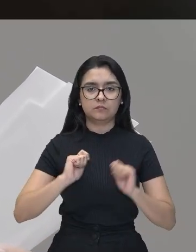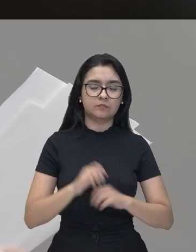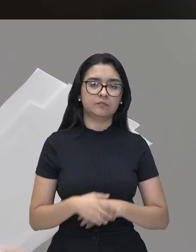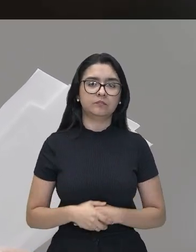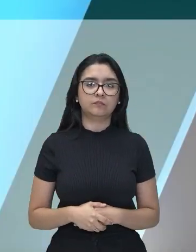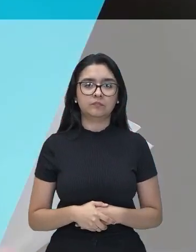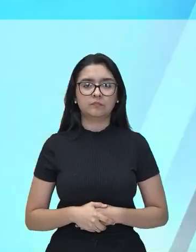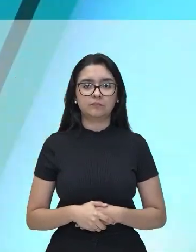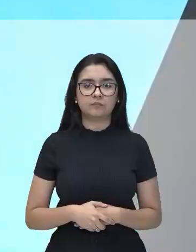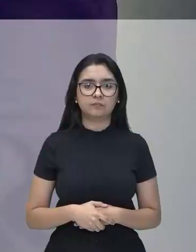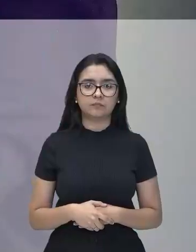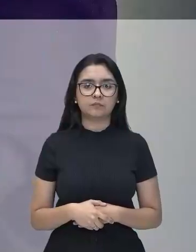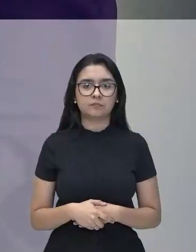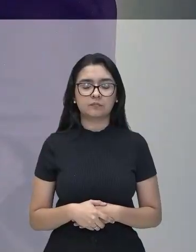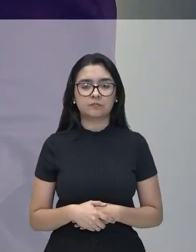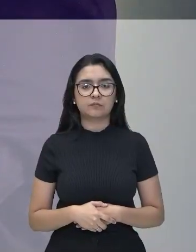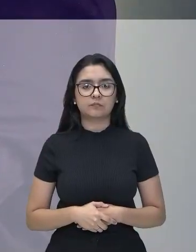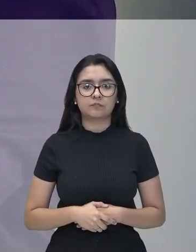an actor.